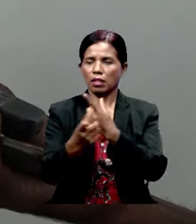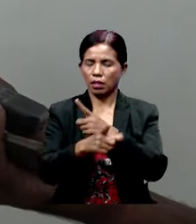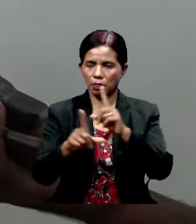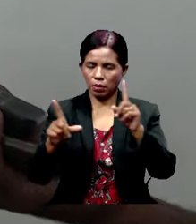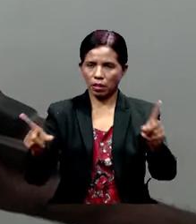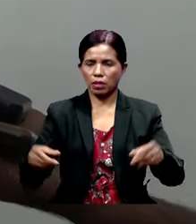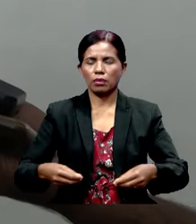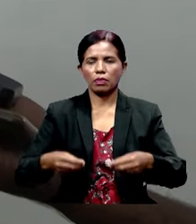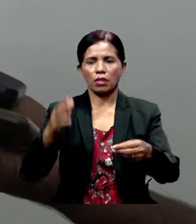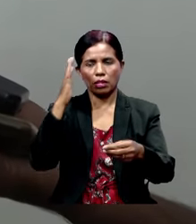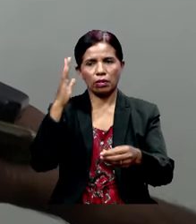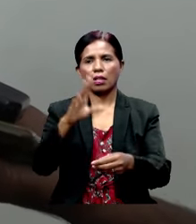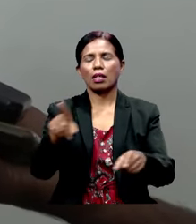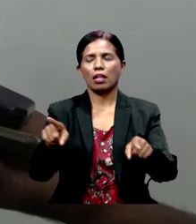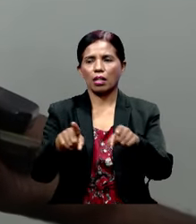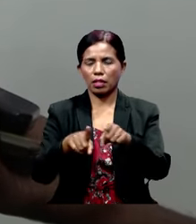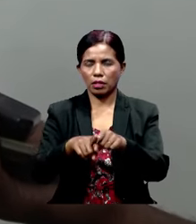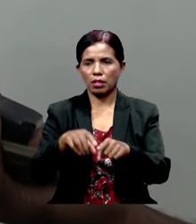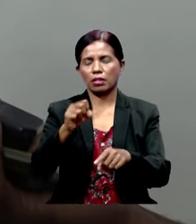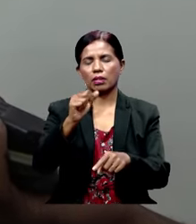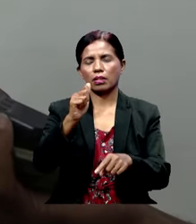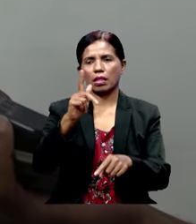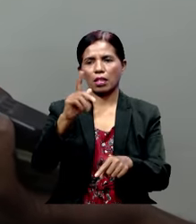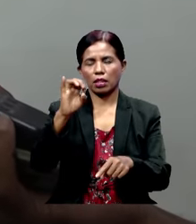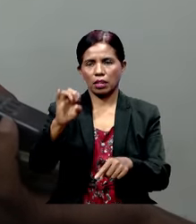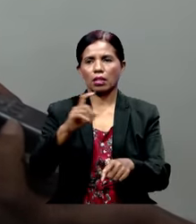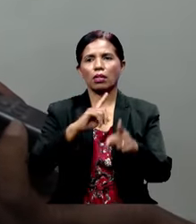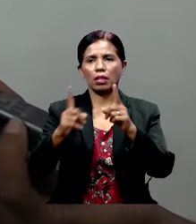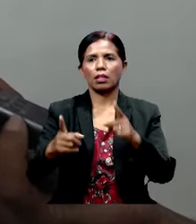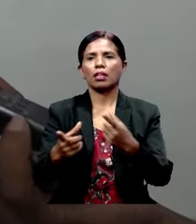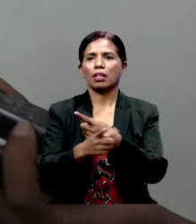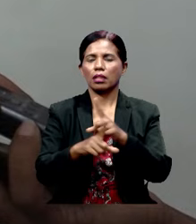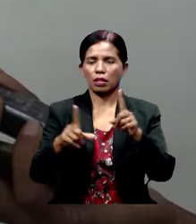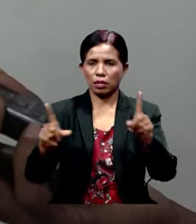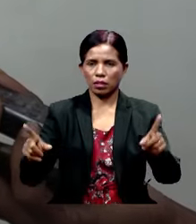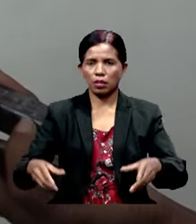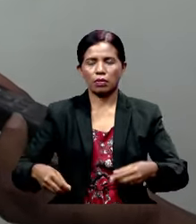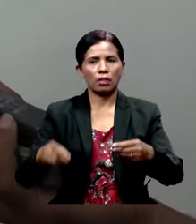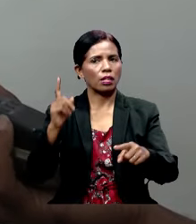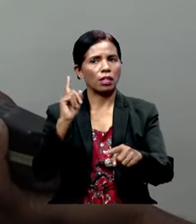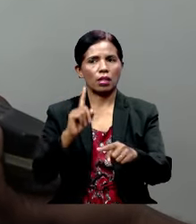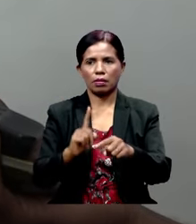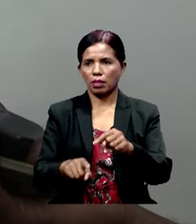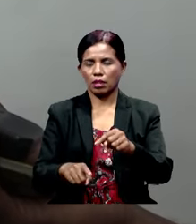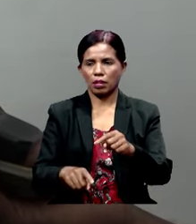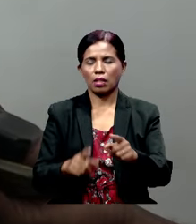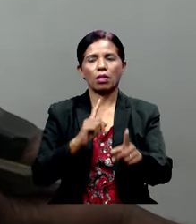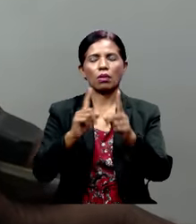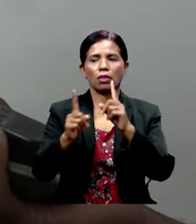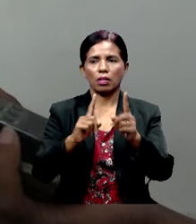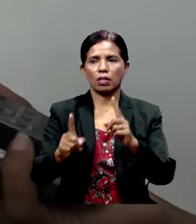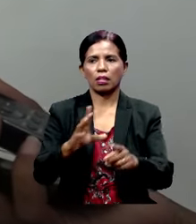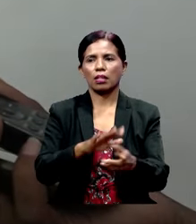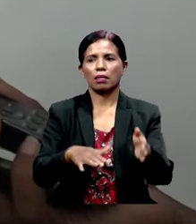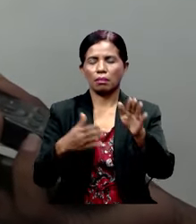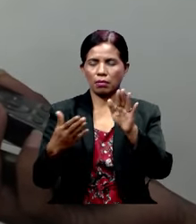expressão nessa onha senhor Saki Moskwalia kata liberdade de expressão la bele critica e ramate